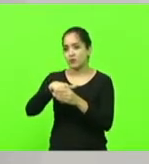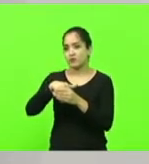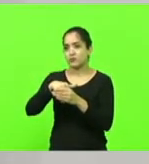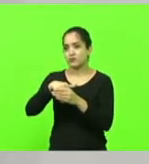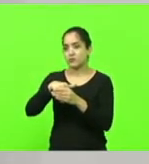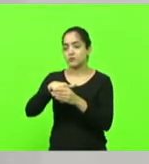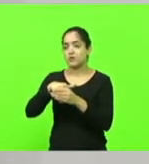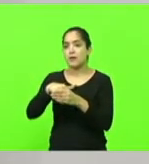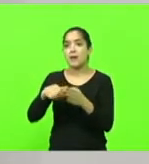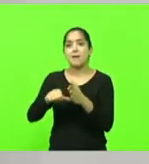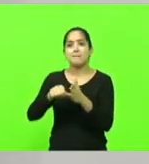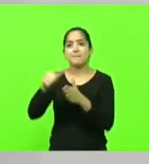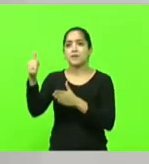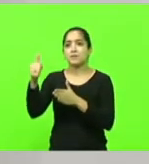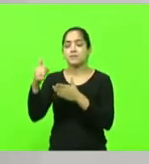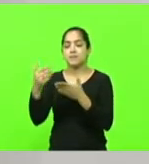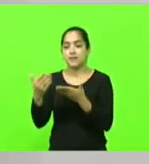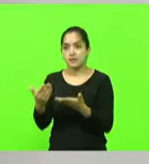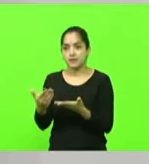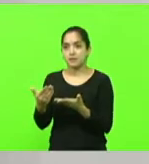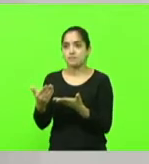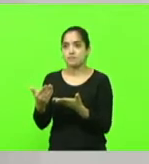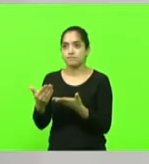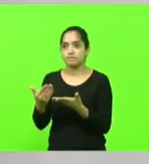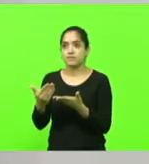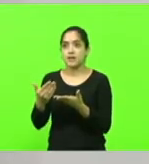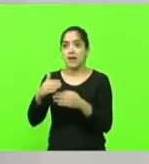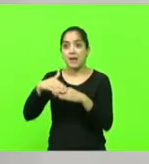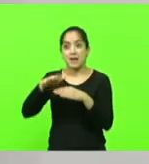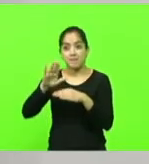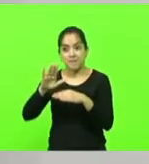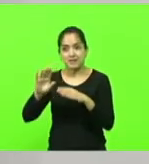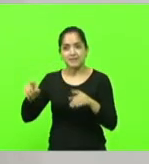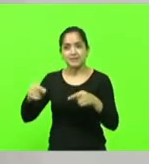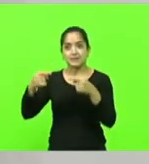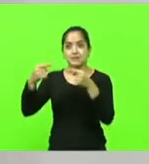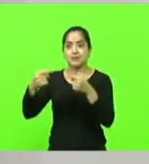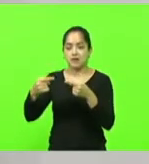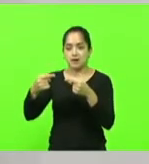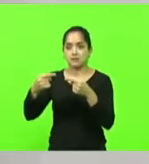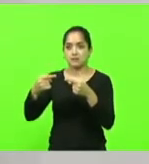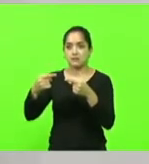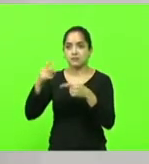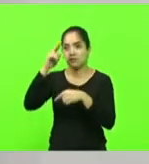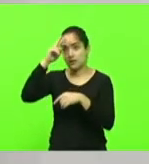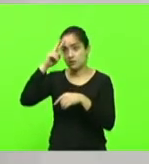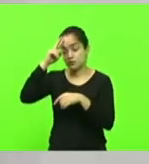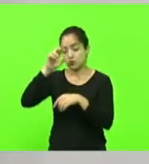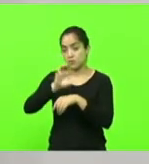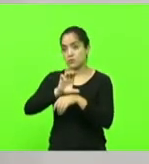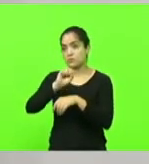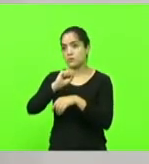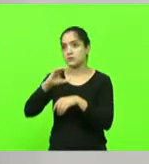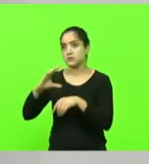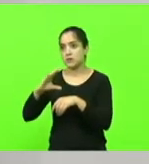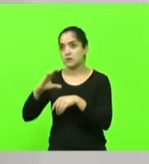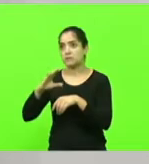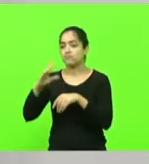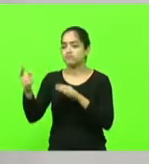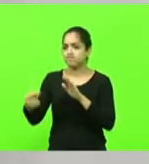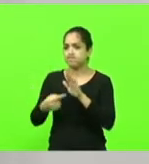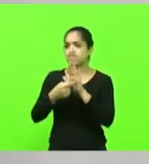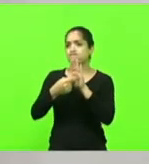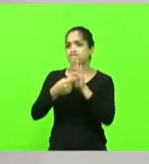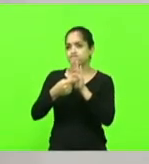de anos de urnas silenciadas e a mais acirrada da história de Santa Catarina. Mesmo denunciando, à